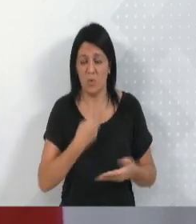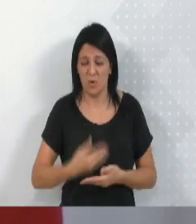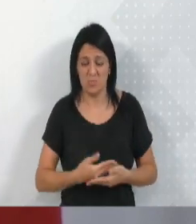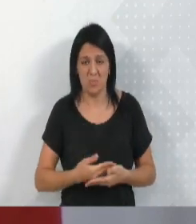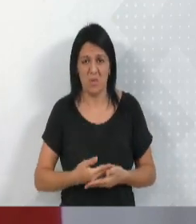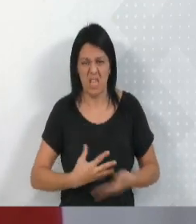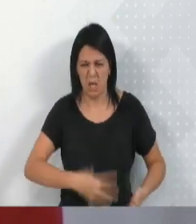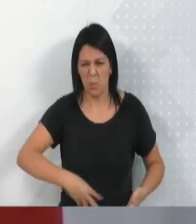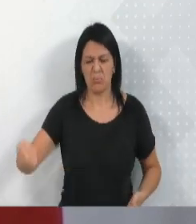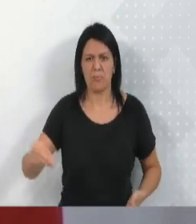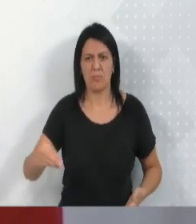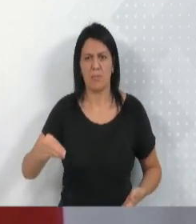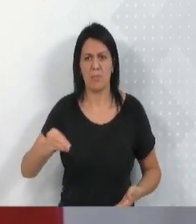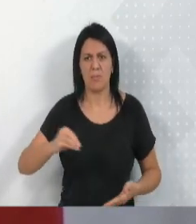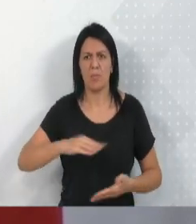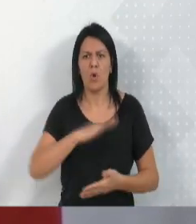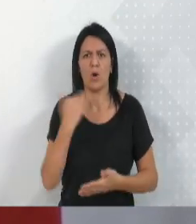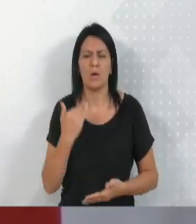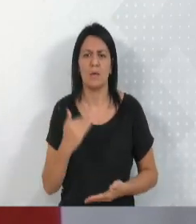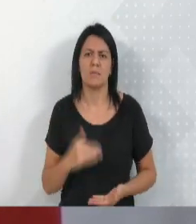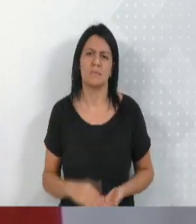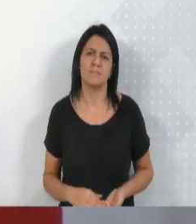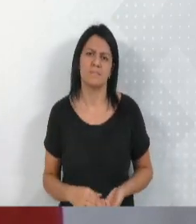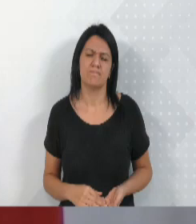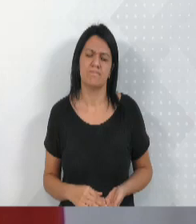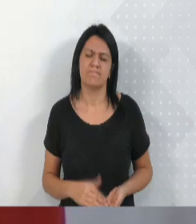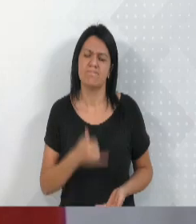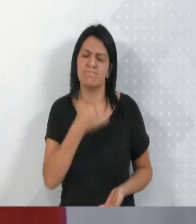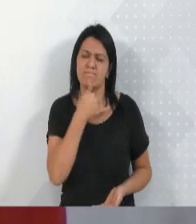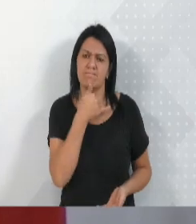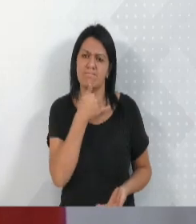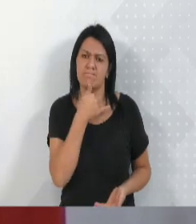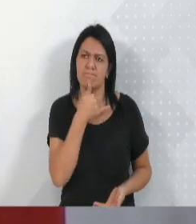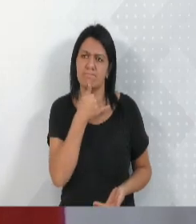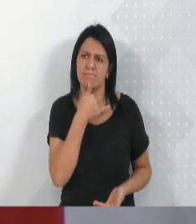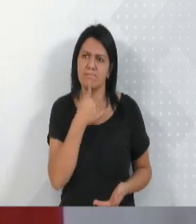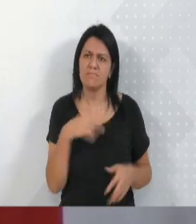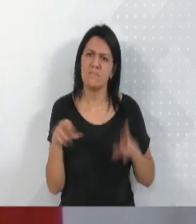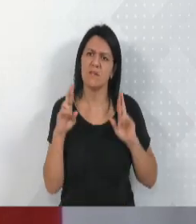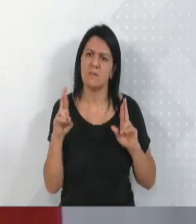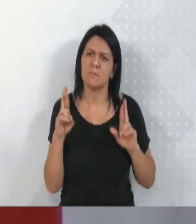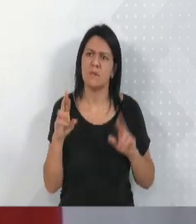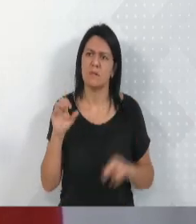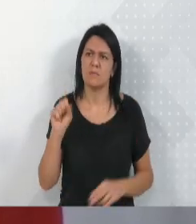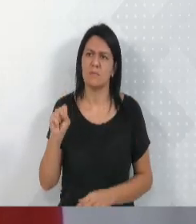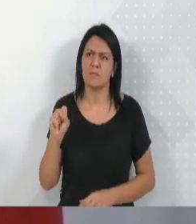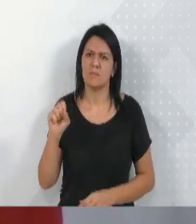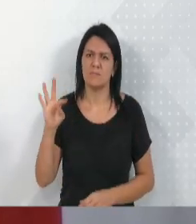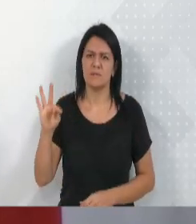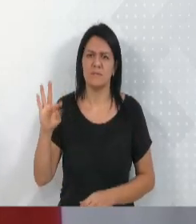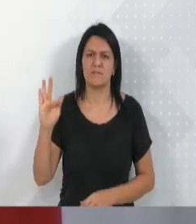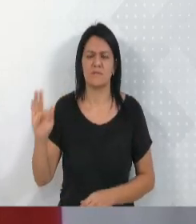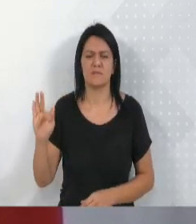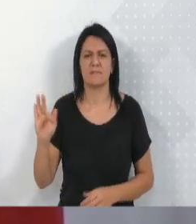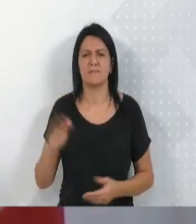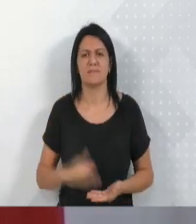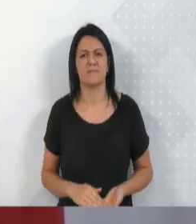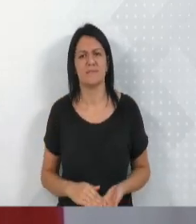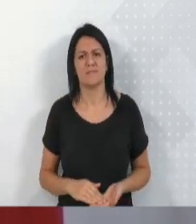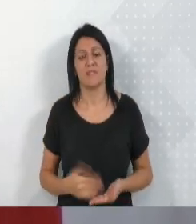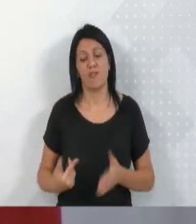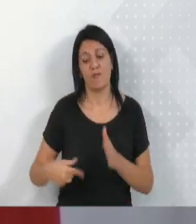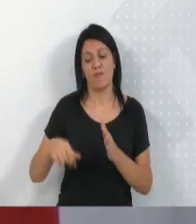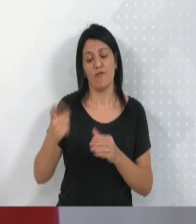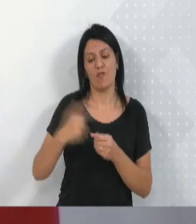responsabilidades como cidadão? Então, lamentável, eu espero sim que o STF recue nesse tipo de iniciativa,